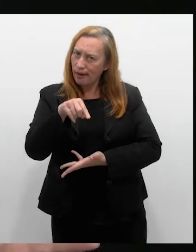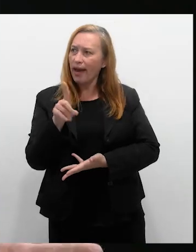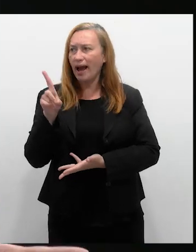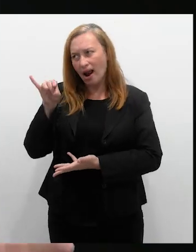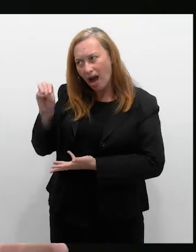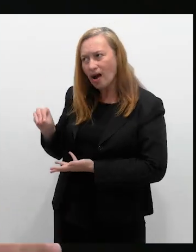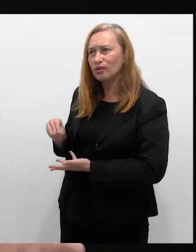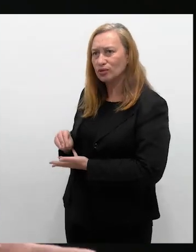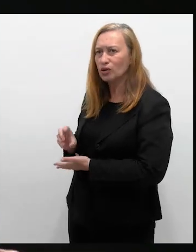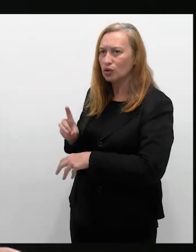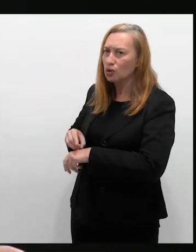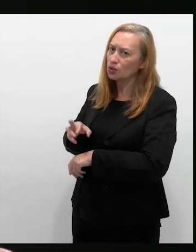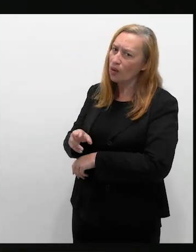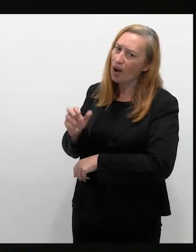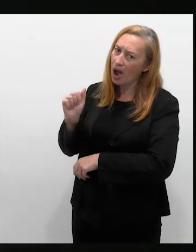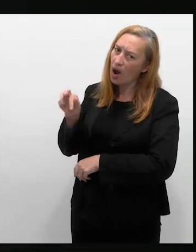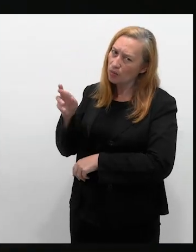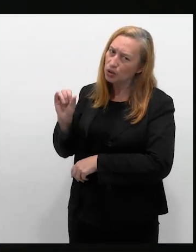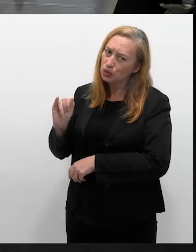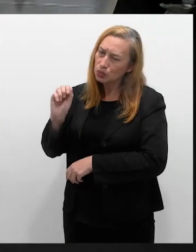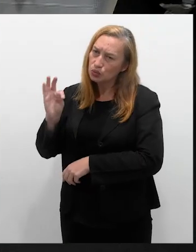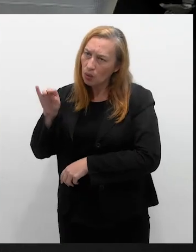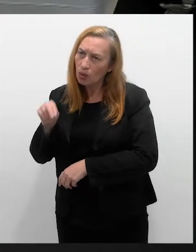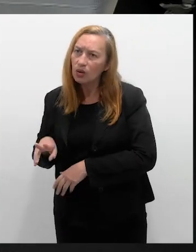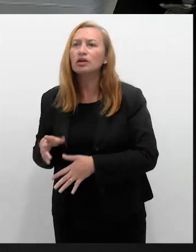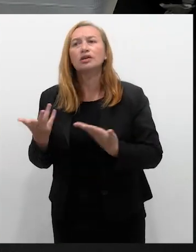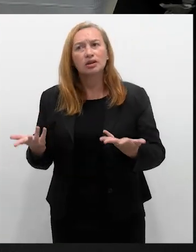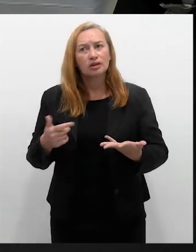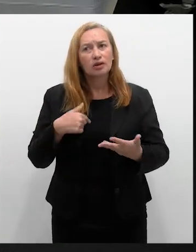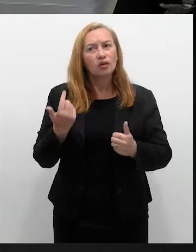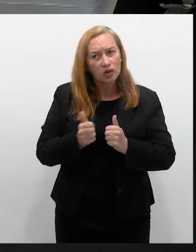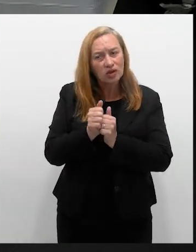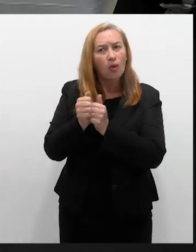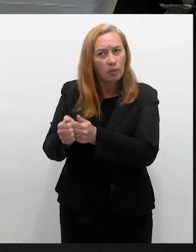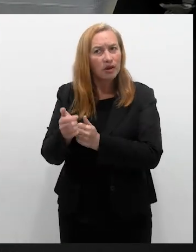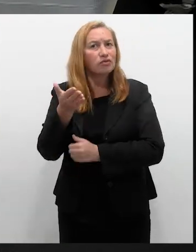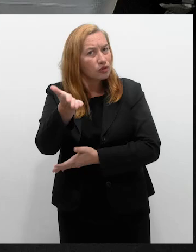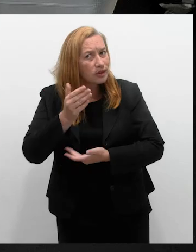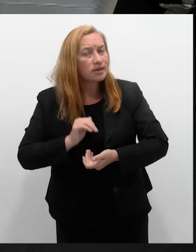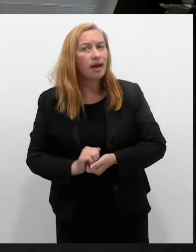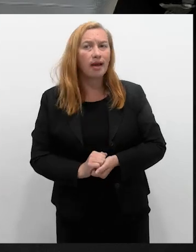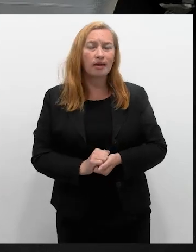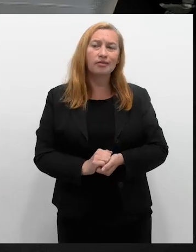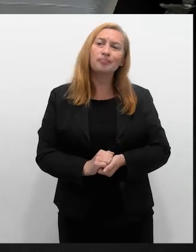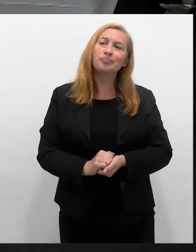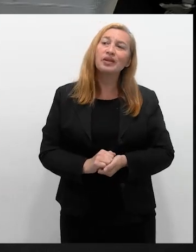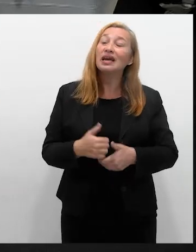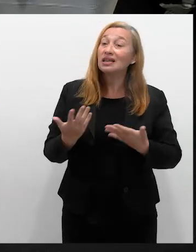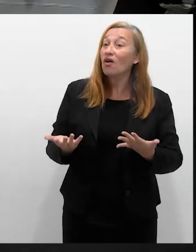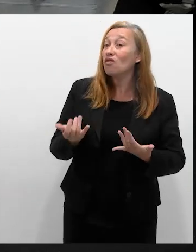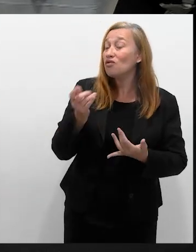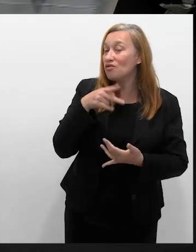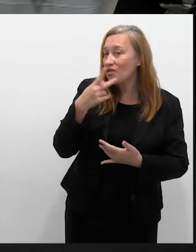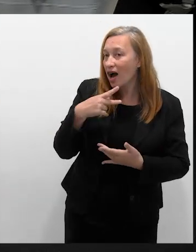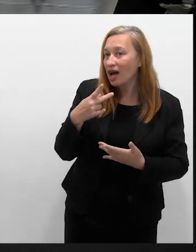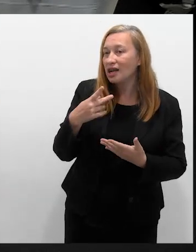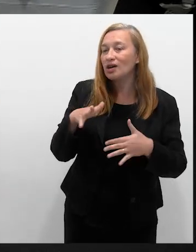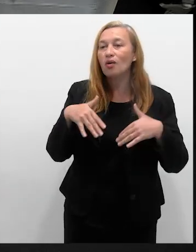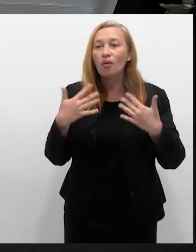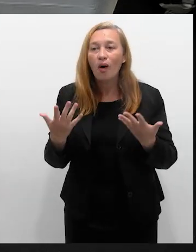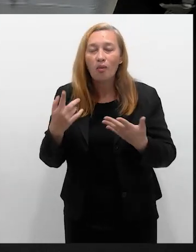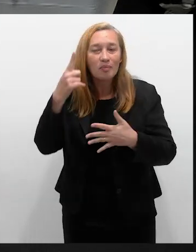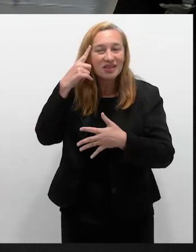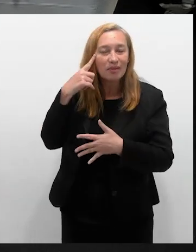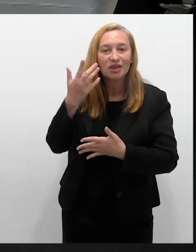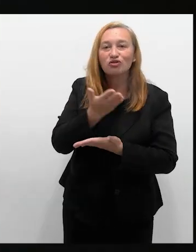no ar, não é, Claudinho? Não é? Eu ia lá na escola. O doutor Ramiro, Vou podíamos fazendo ir qualquer todos, coisa. né? Estamos indo de acompanhantes seus.